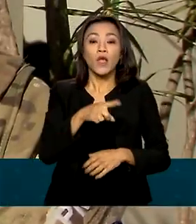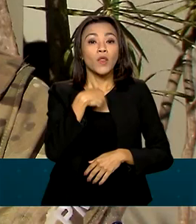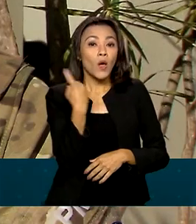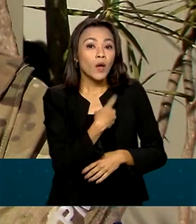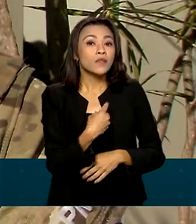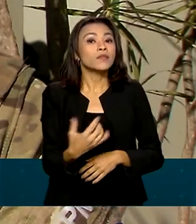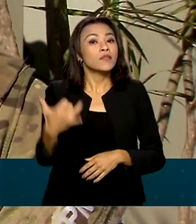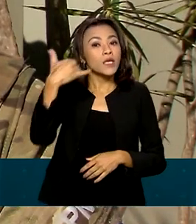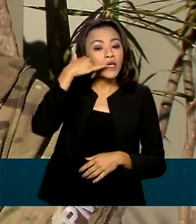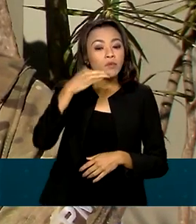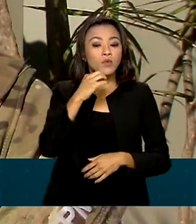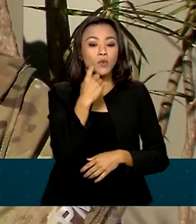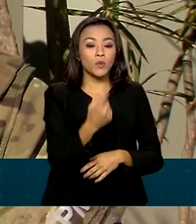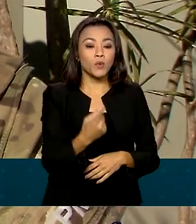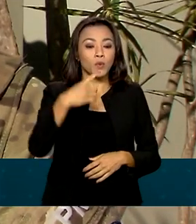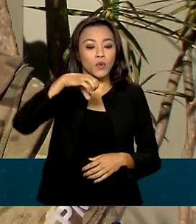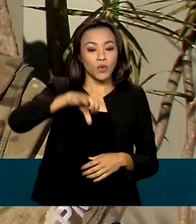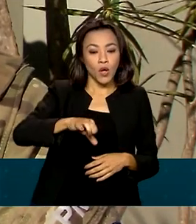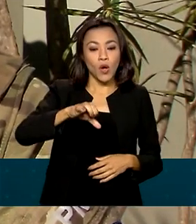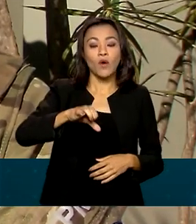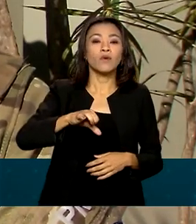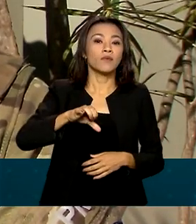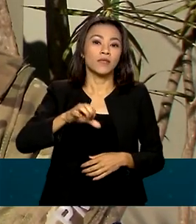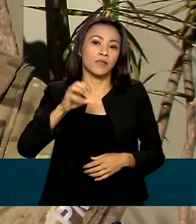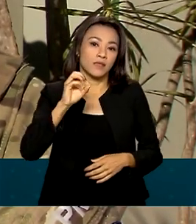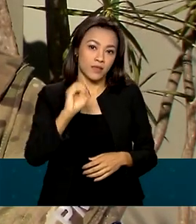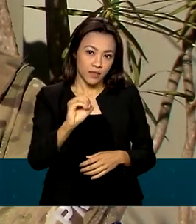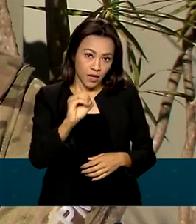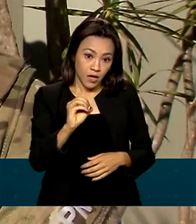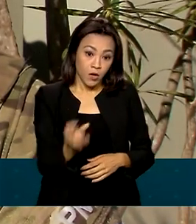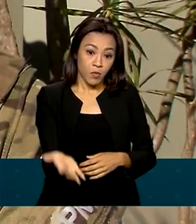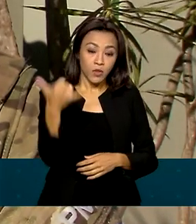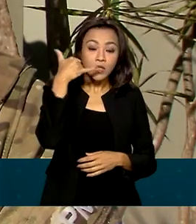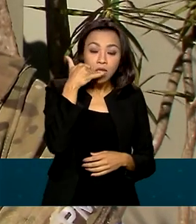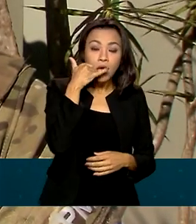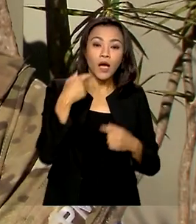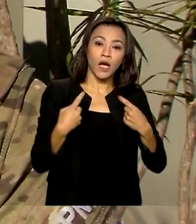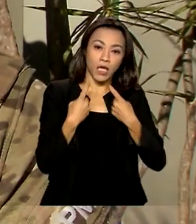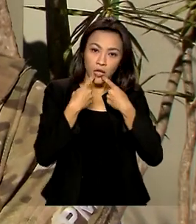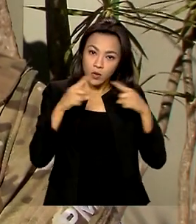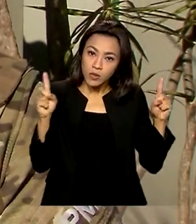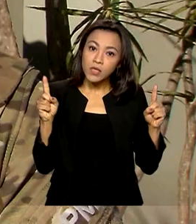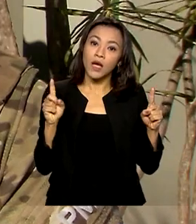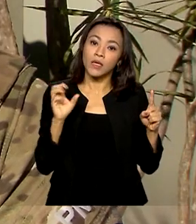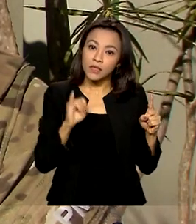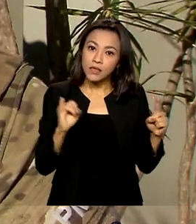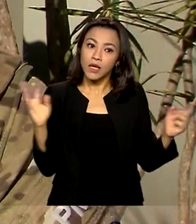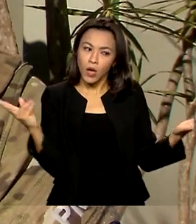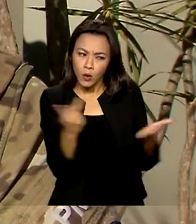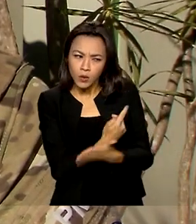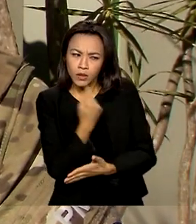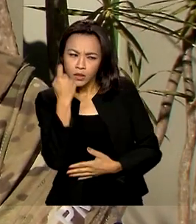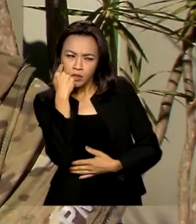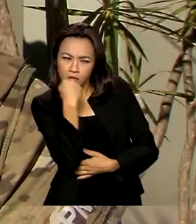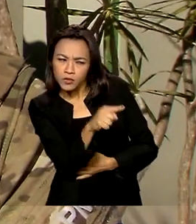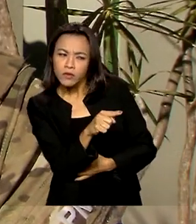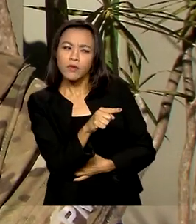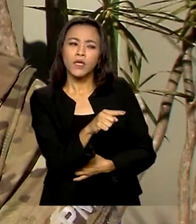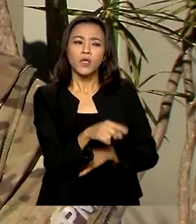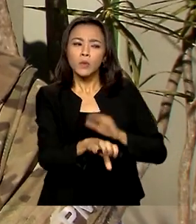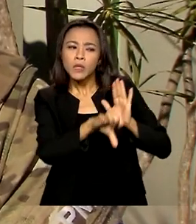onde a população em geral pode pode ligar e denunciar se se tiver conhecimento de